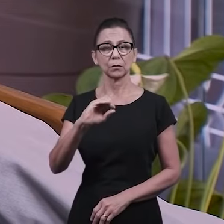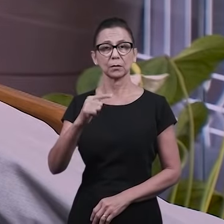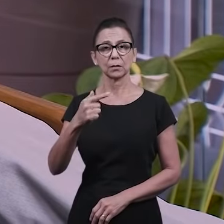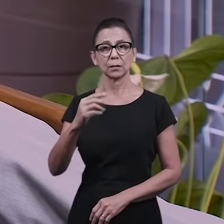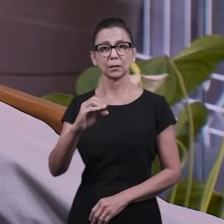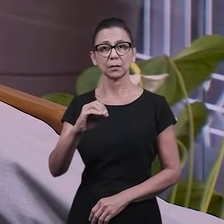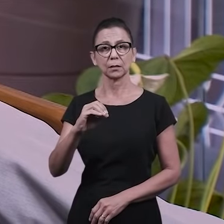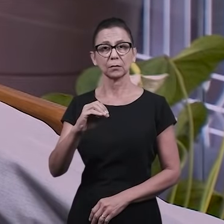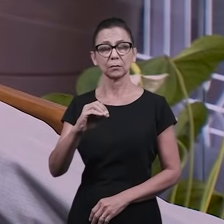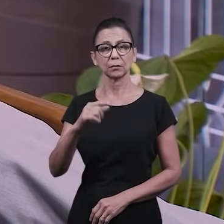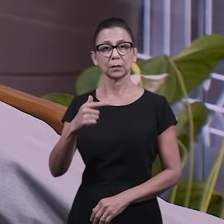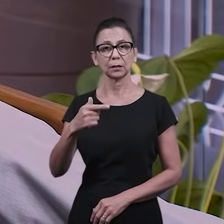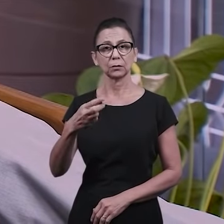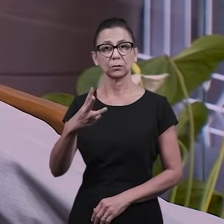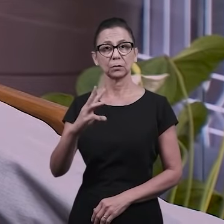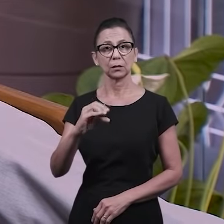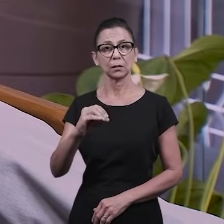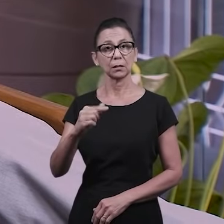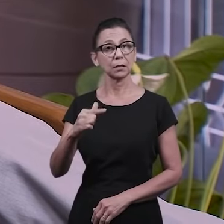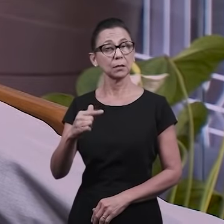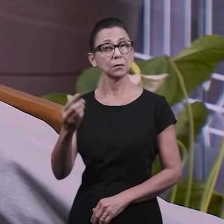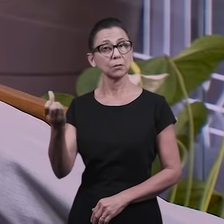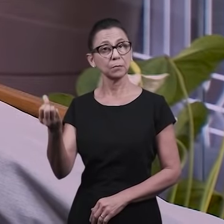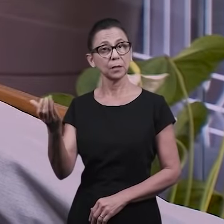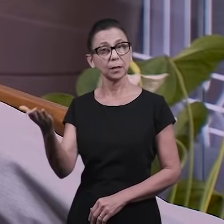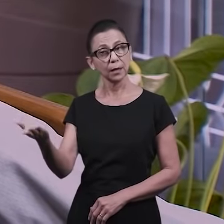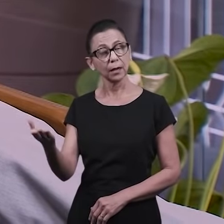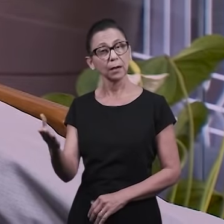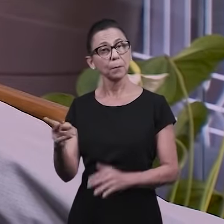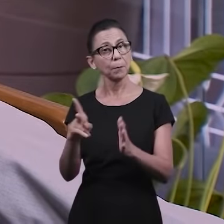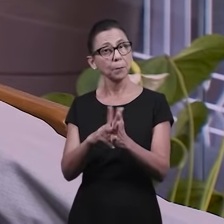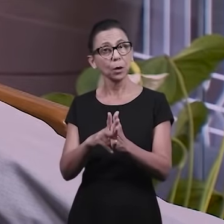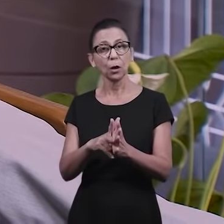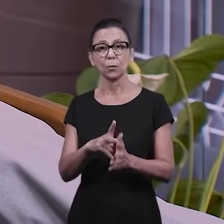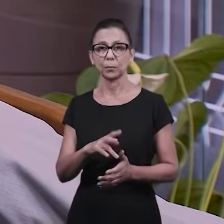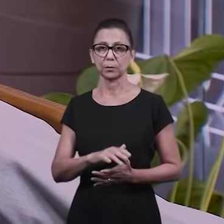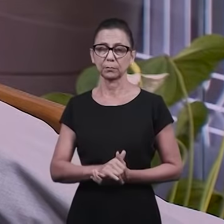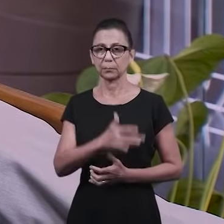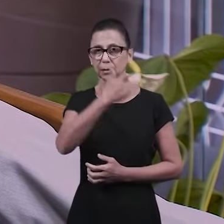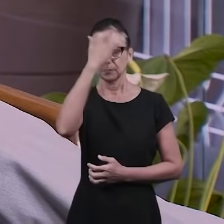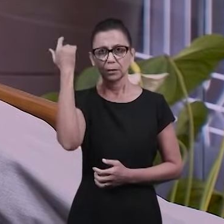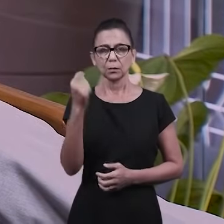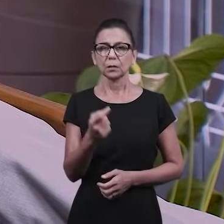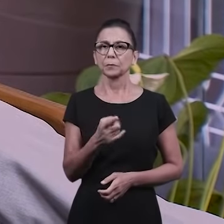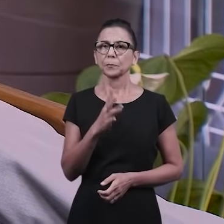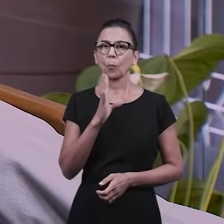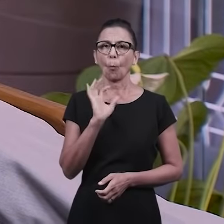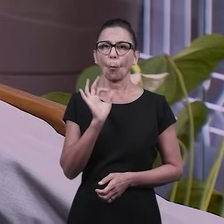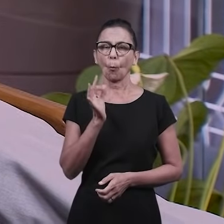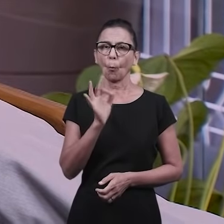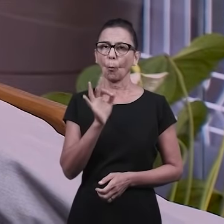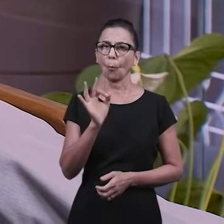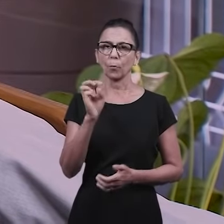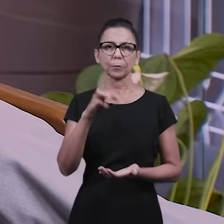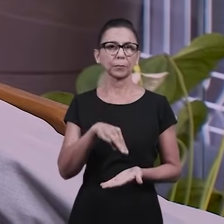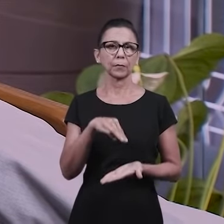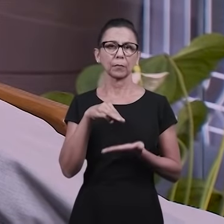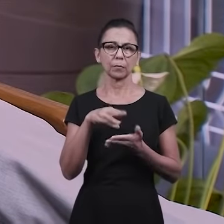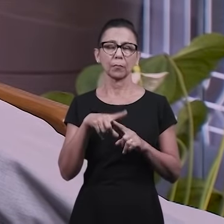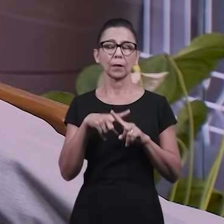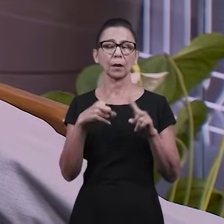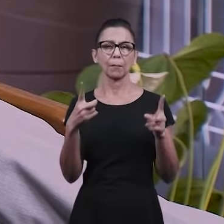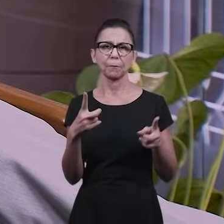707 3076. Esse é um número exclusivo para atender aqueles que ainda não são membros da Igreja Cristã Maranata, mas que precisam de uma palavra da